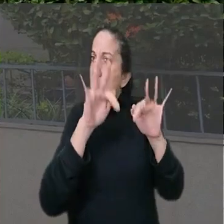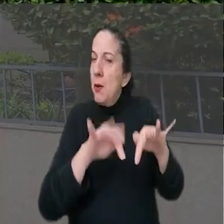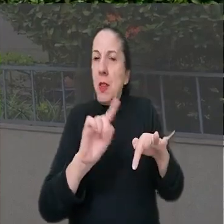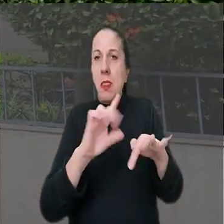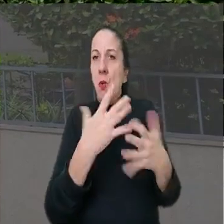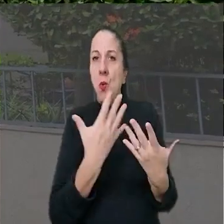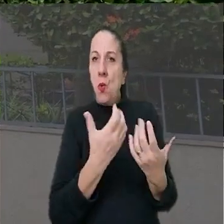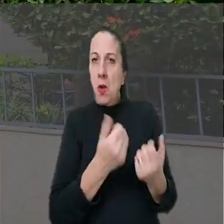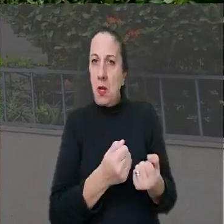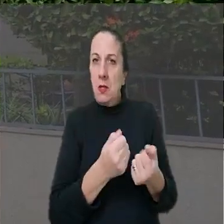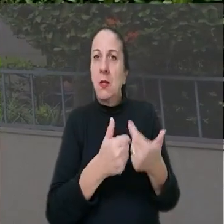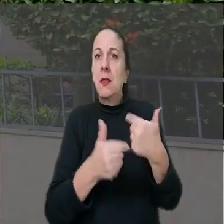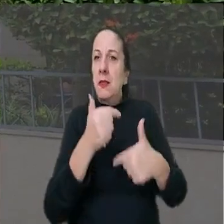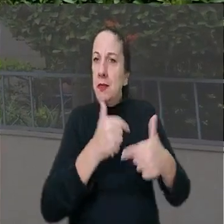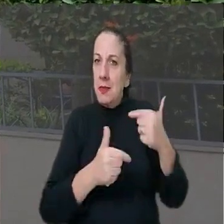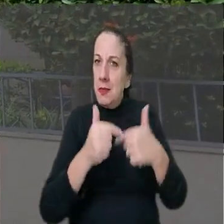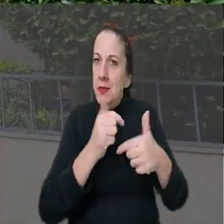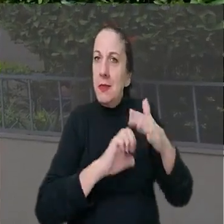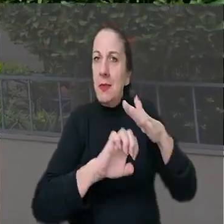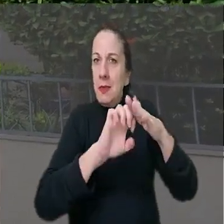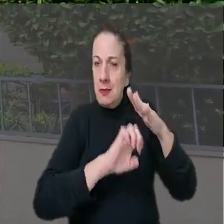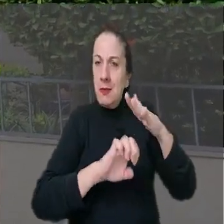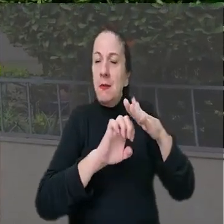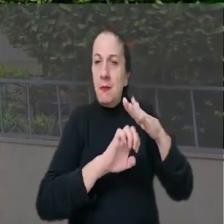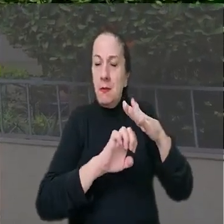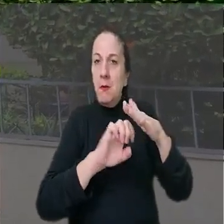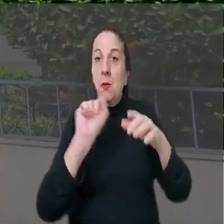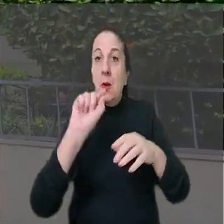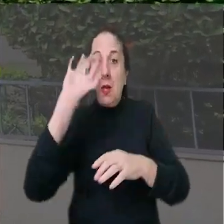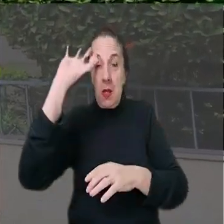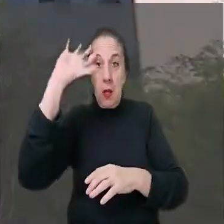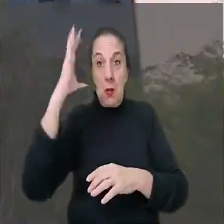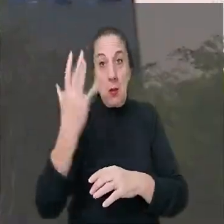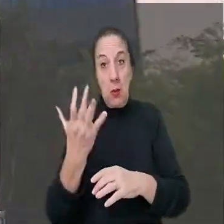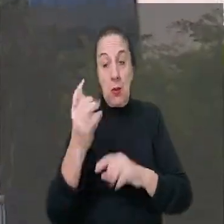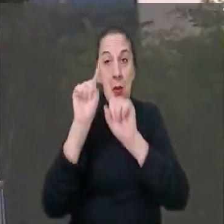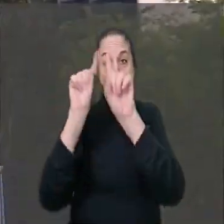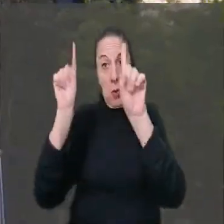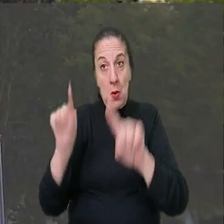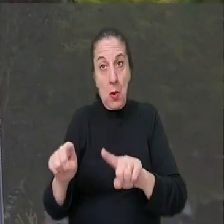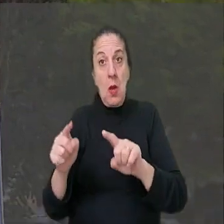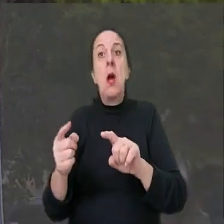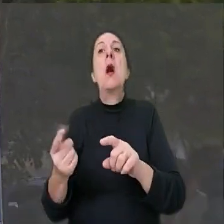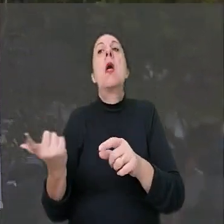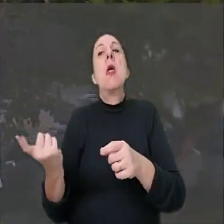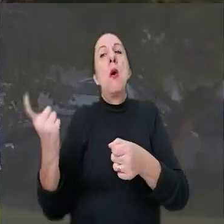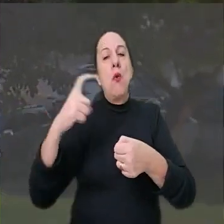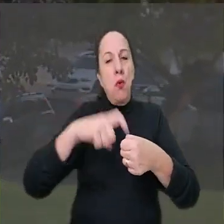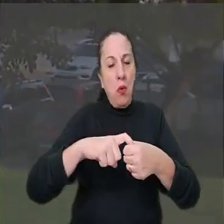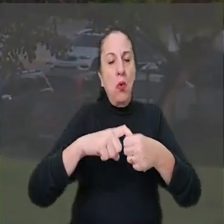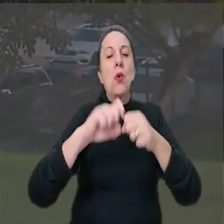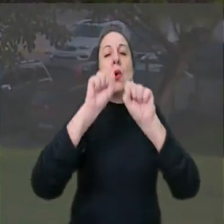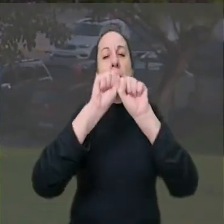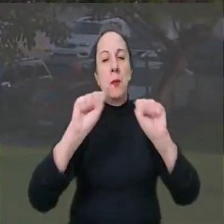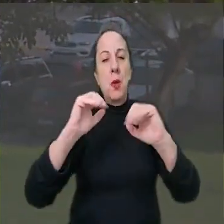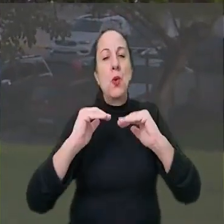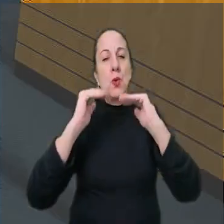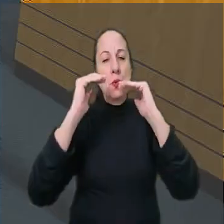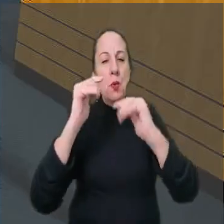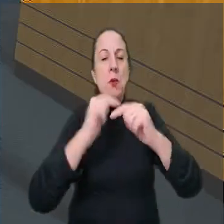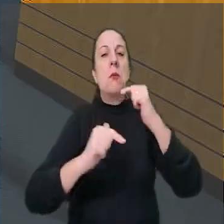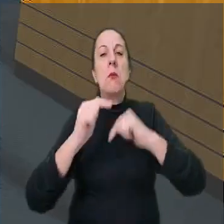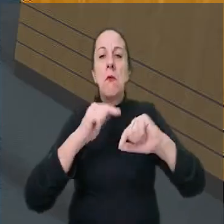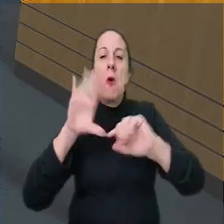por inviabilizar o exercício da atividade empresarial. Da decisão, o empregado recorreu ao Tribunal Superior do Trabalho.